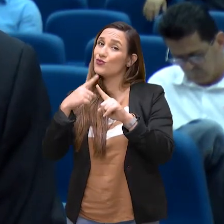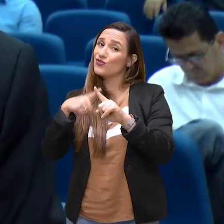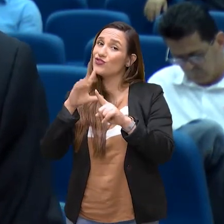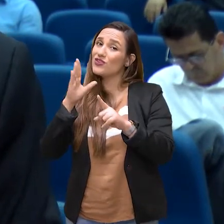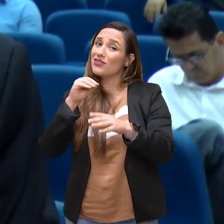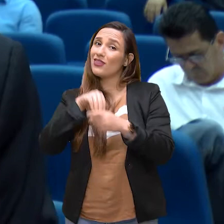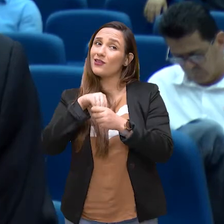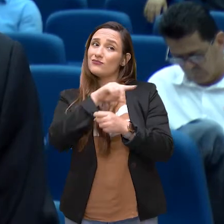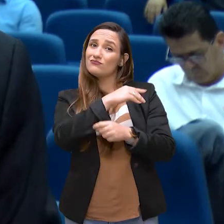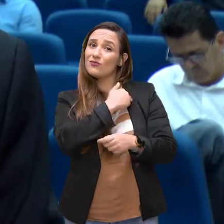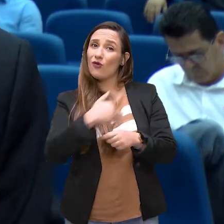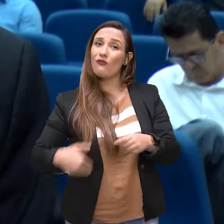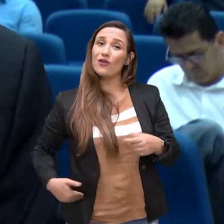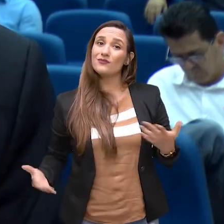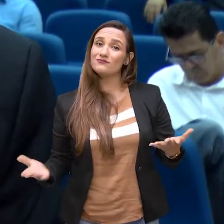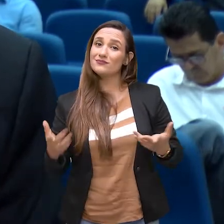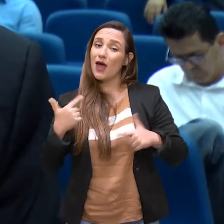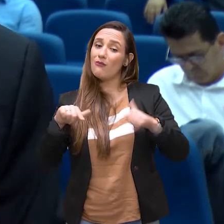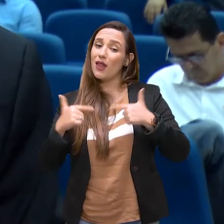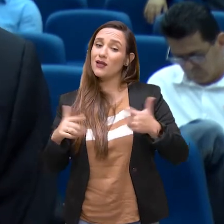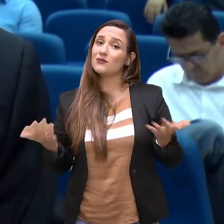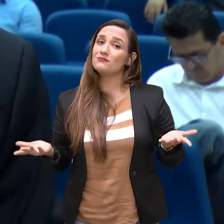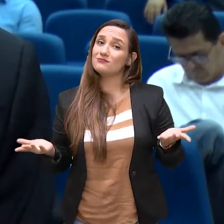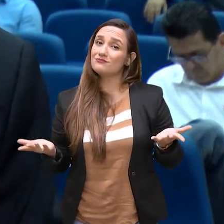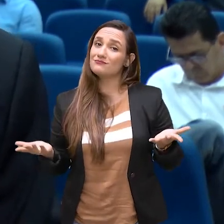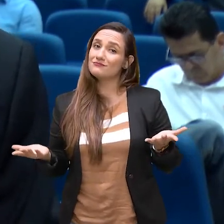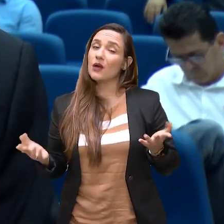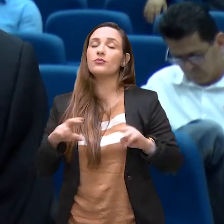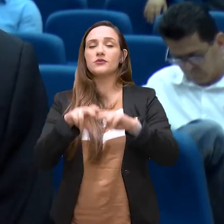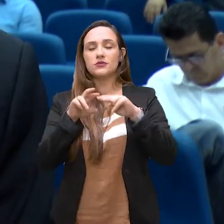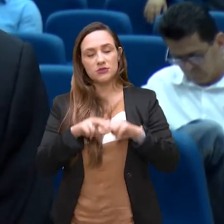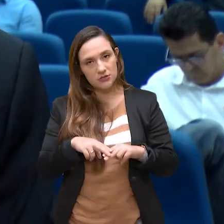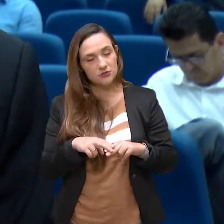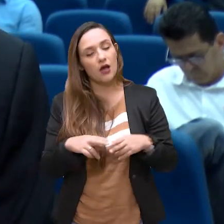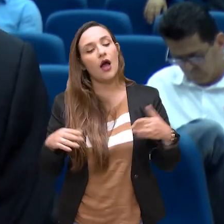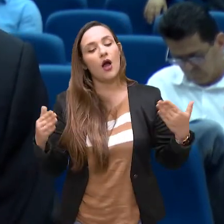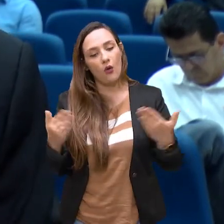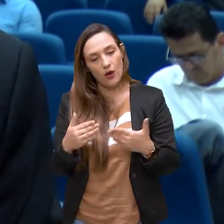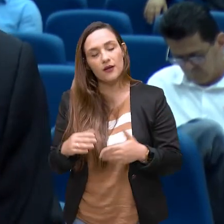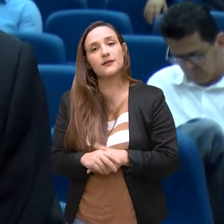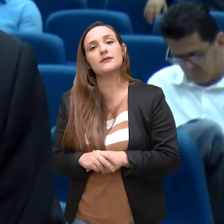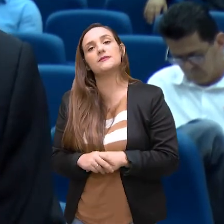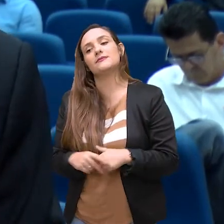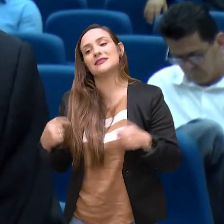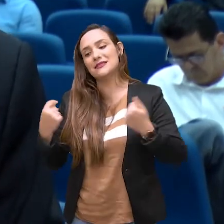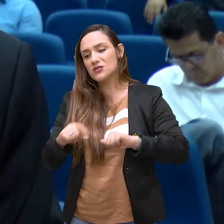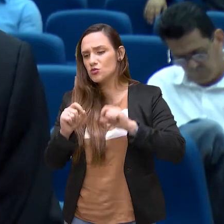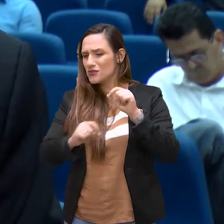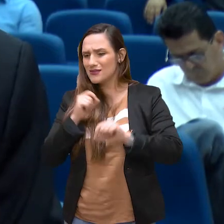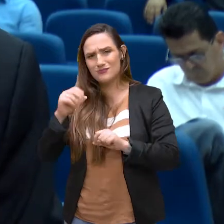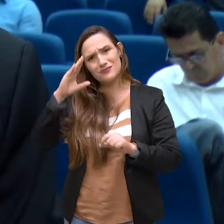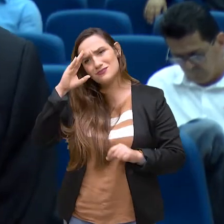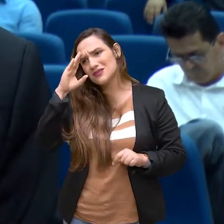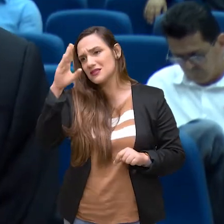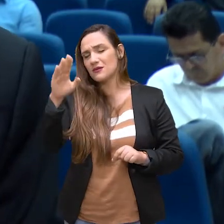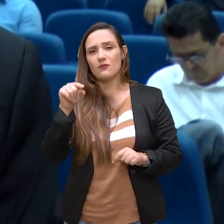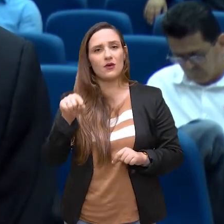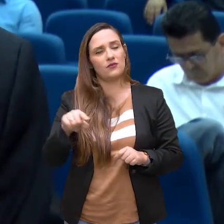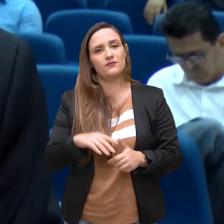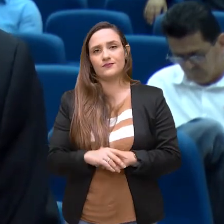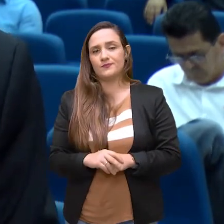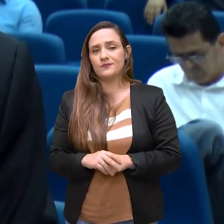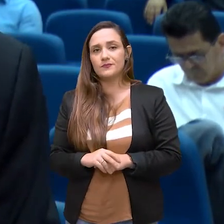vinculados à administração pública. Então, nesse ponto, nós podemos frisar